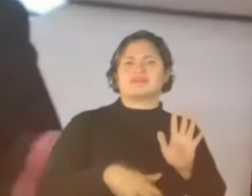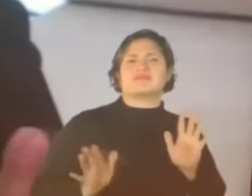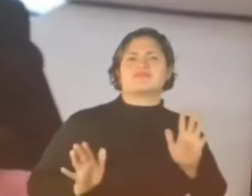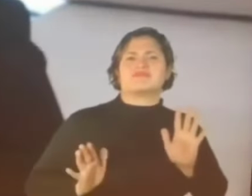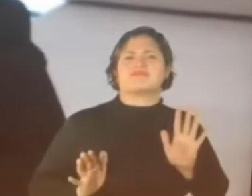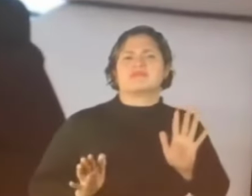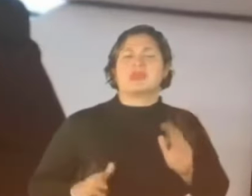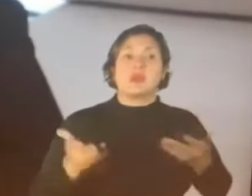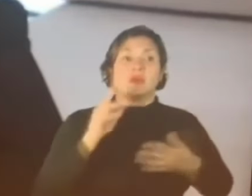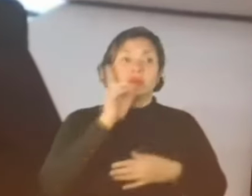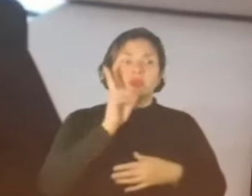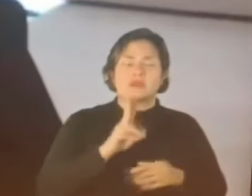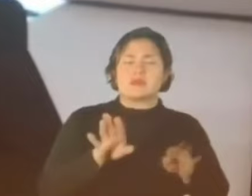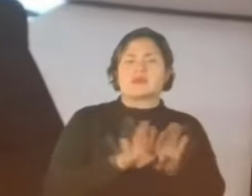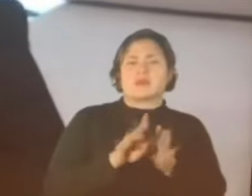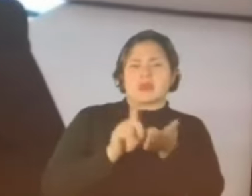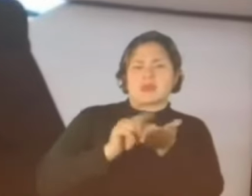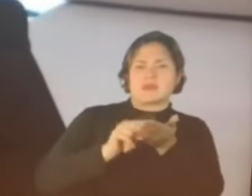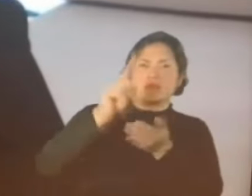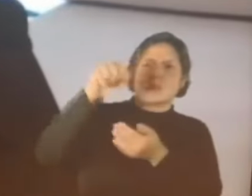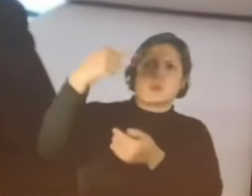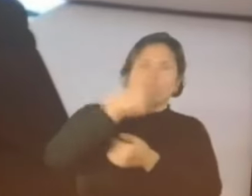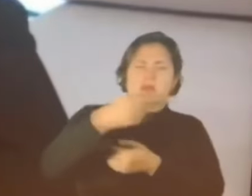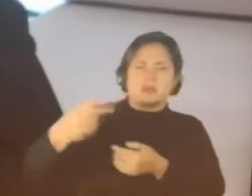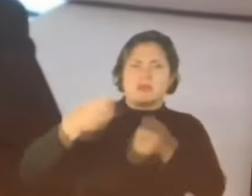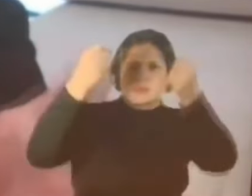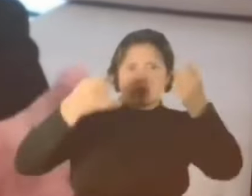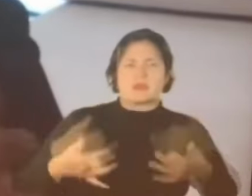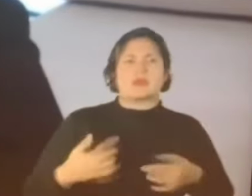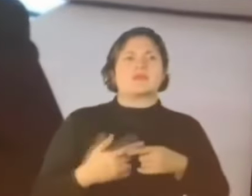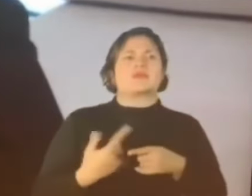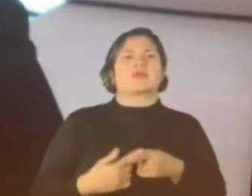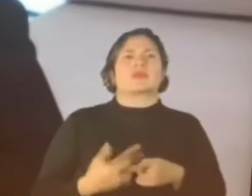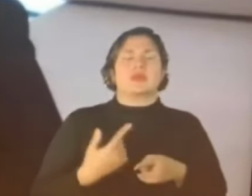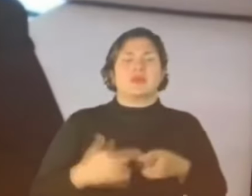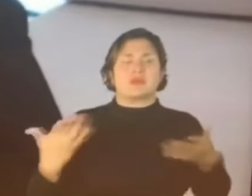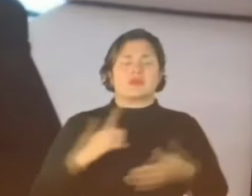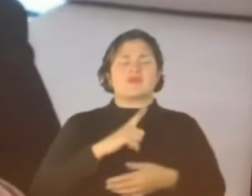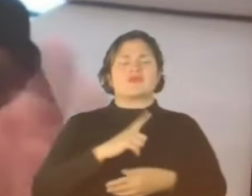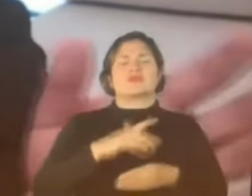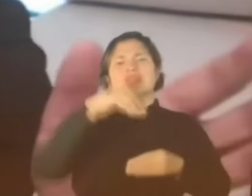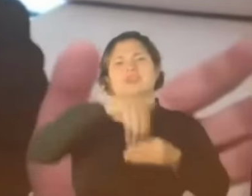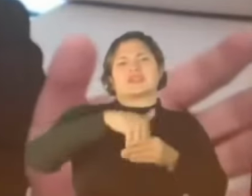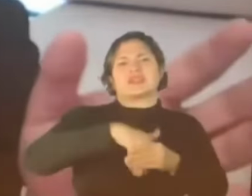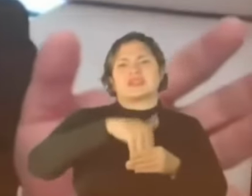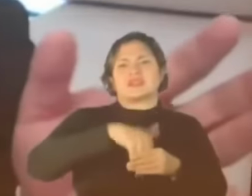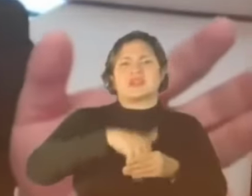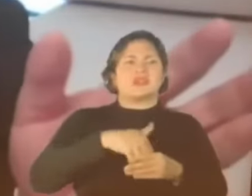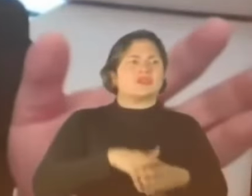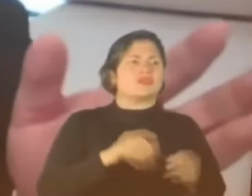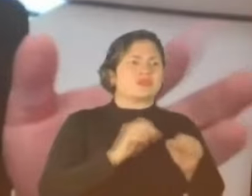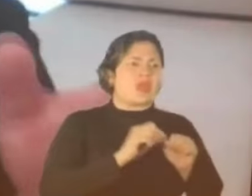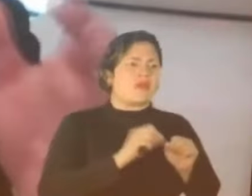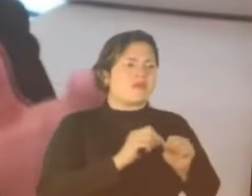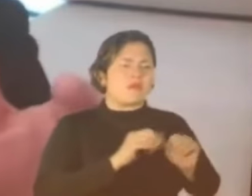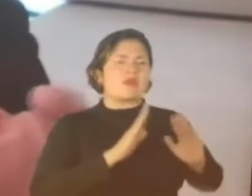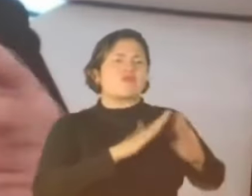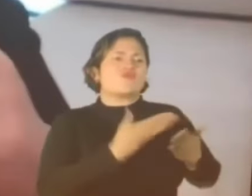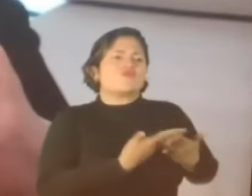denominado, e sairá um artigo semana que vem sobre isso, as eleições exponenciais de grandes colégios eleitorais, em